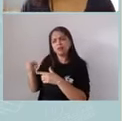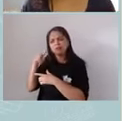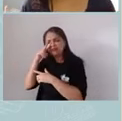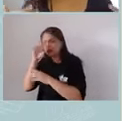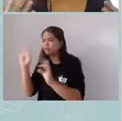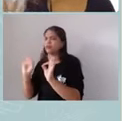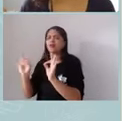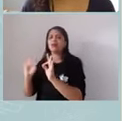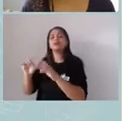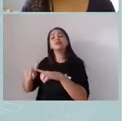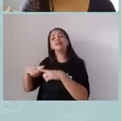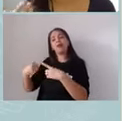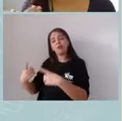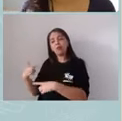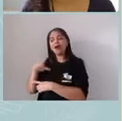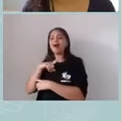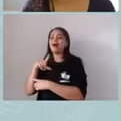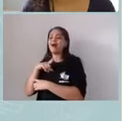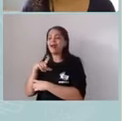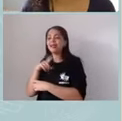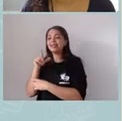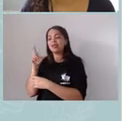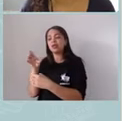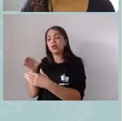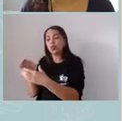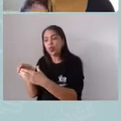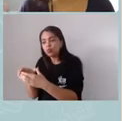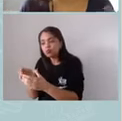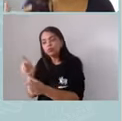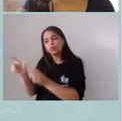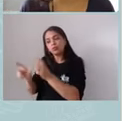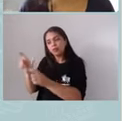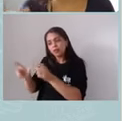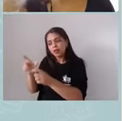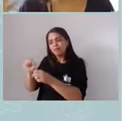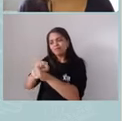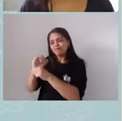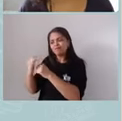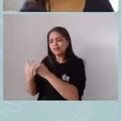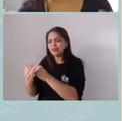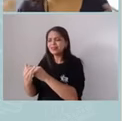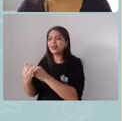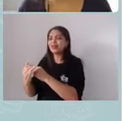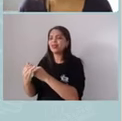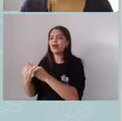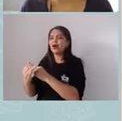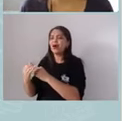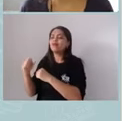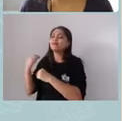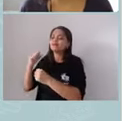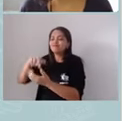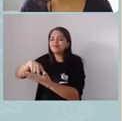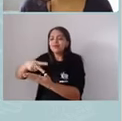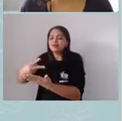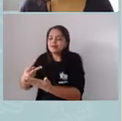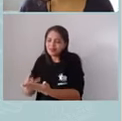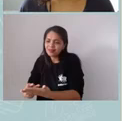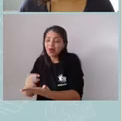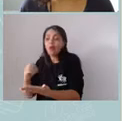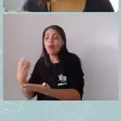que passaram e que estão passando de maneira mais grave por essa doença e que acabam, né, tendo que ser hospitalizadas ou até mesmo vão a